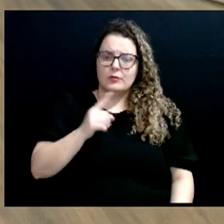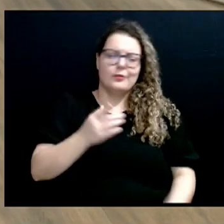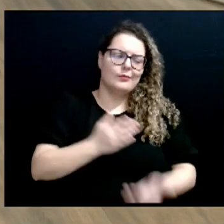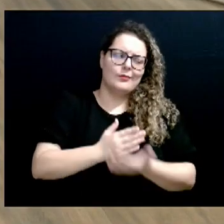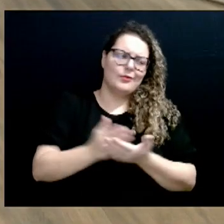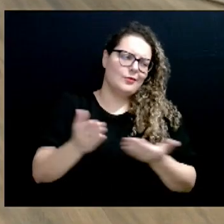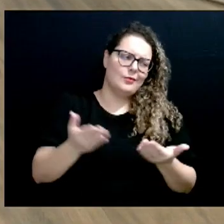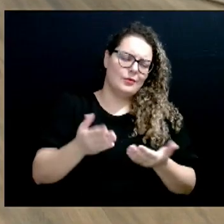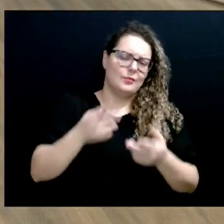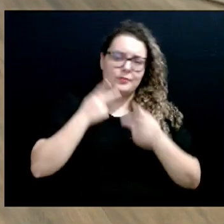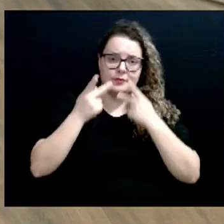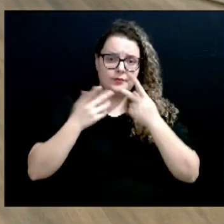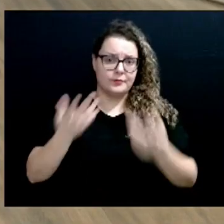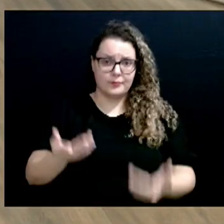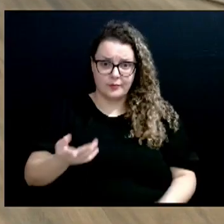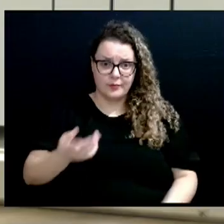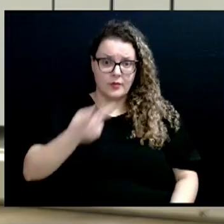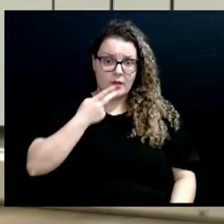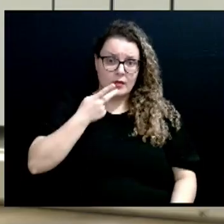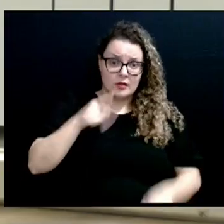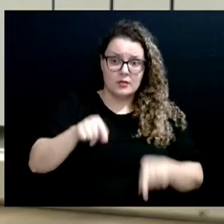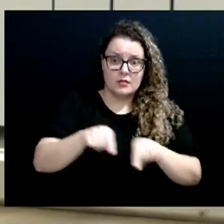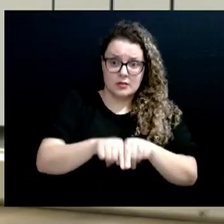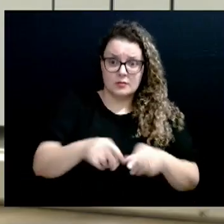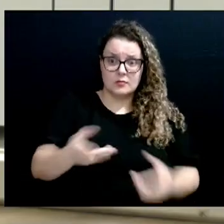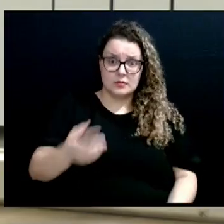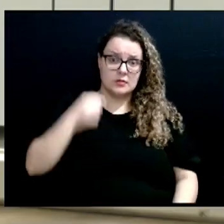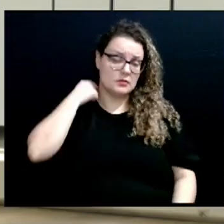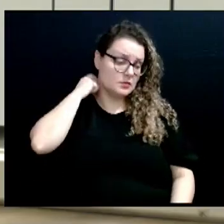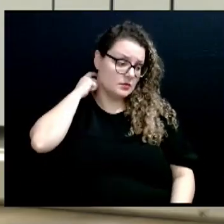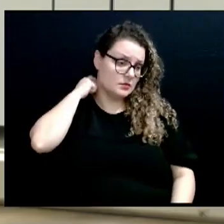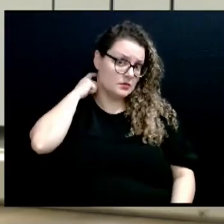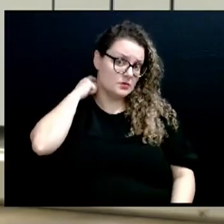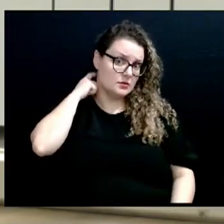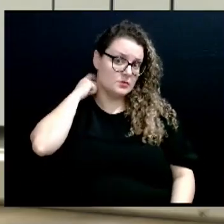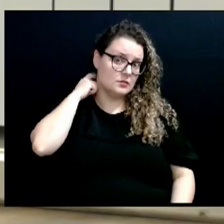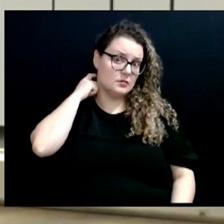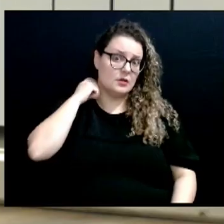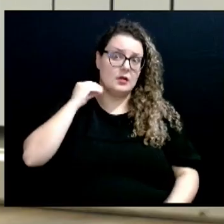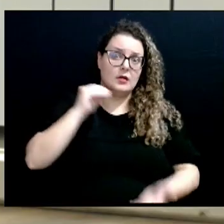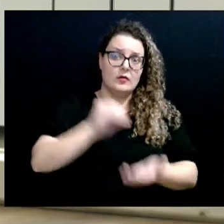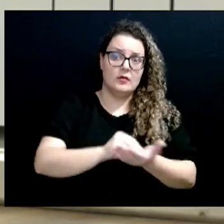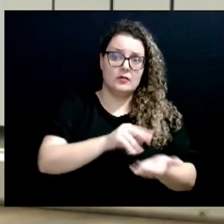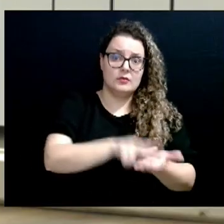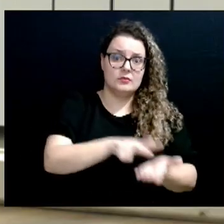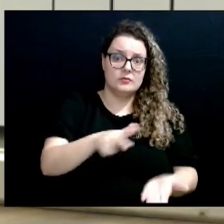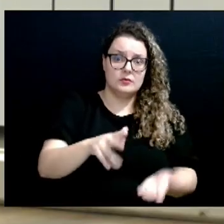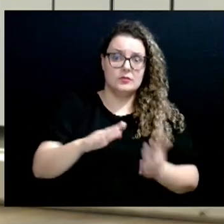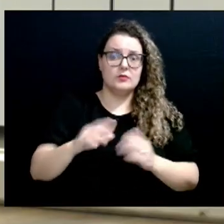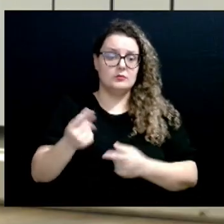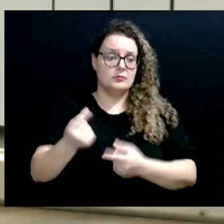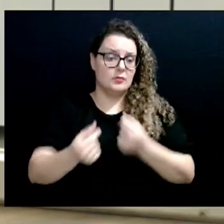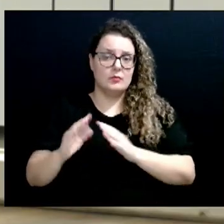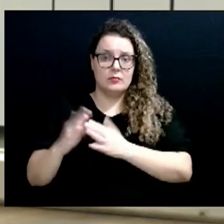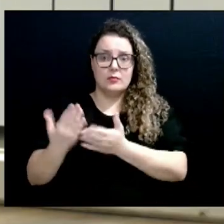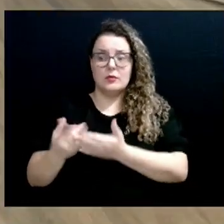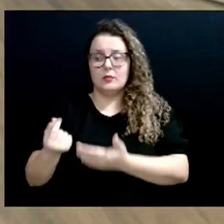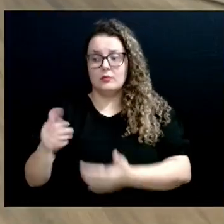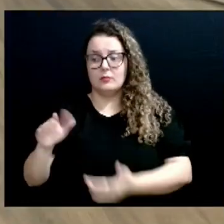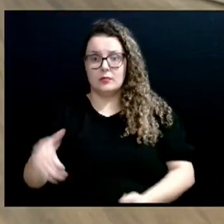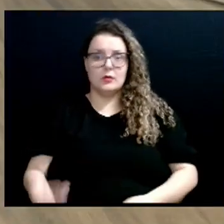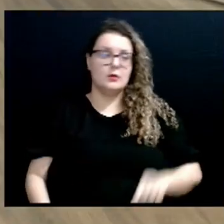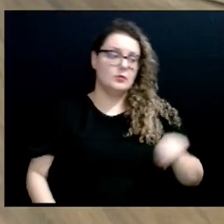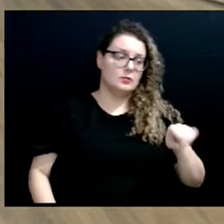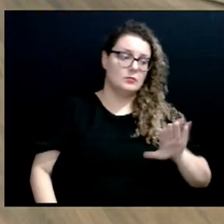né? Falam, inclusive, sobre a irregularidade dos preços, né? Uma autoescola, às vezes, cobra mais barato que outra, né?